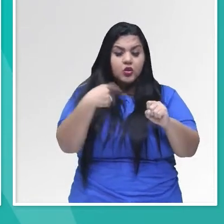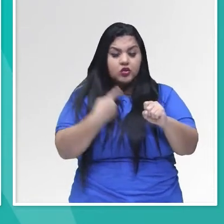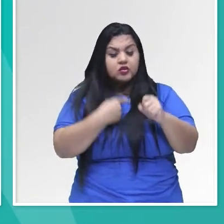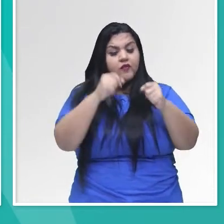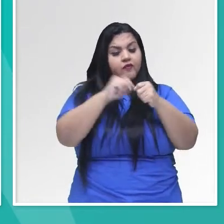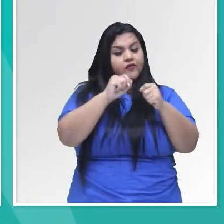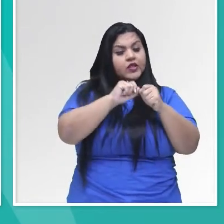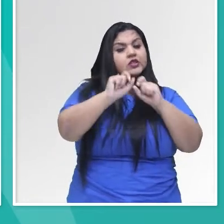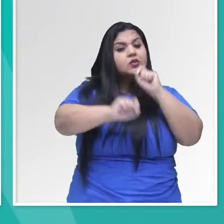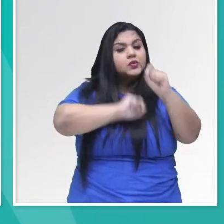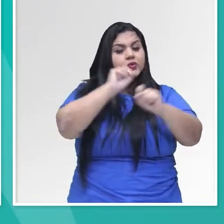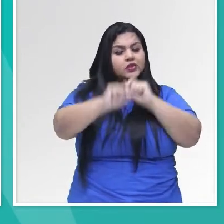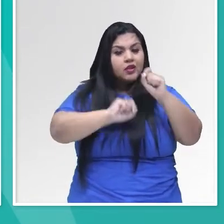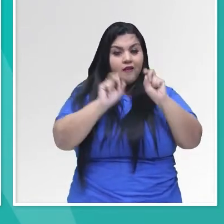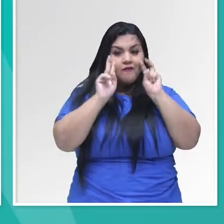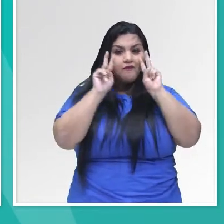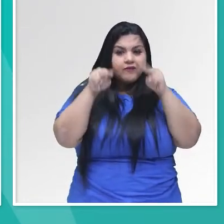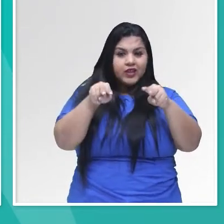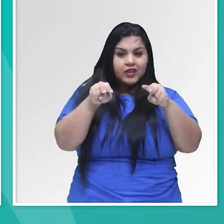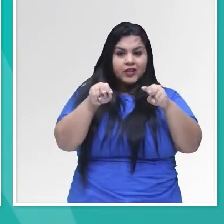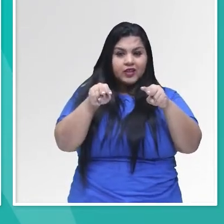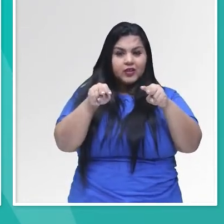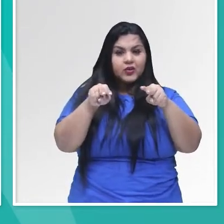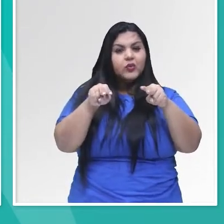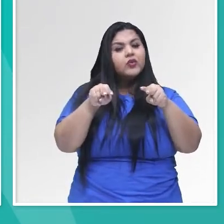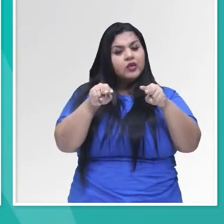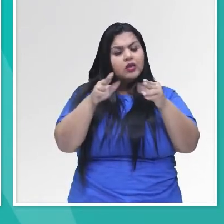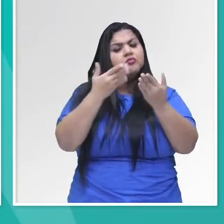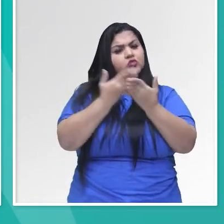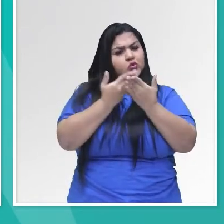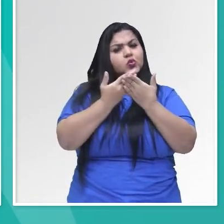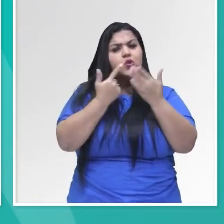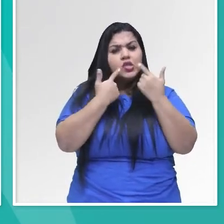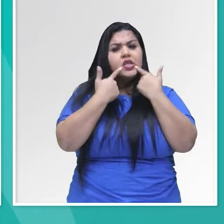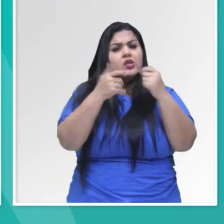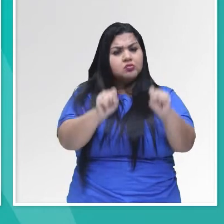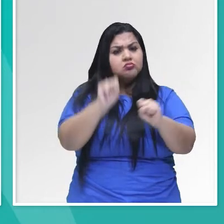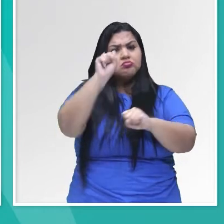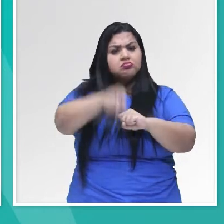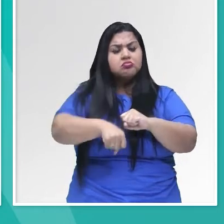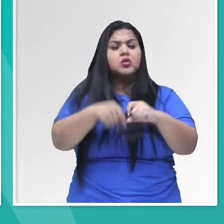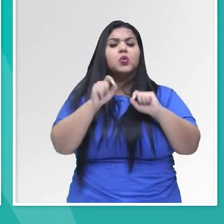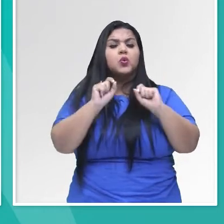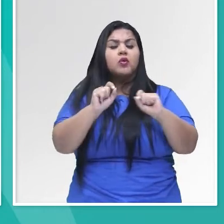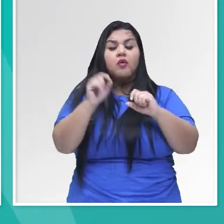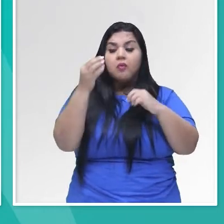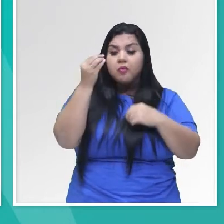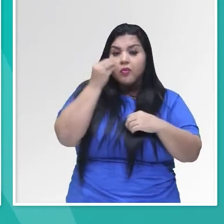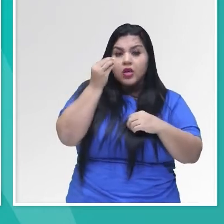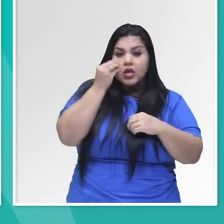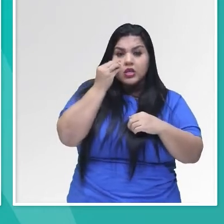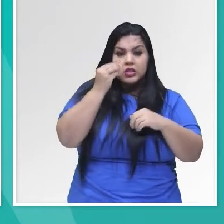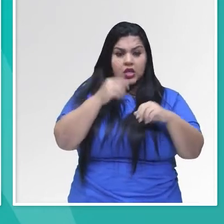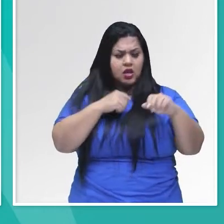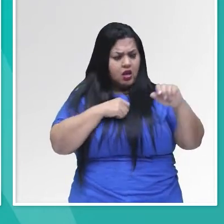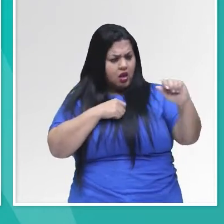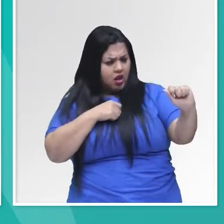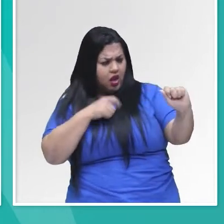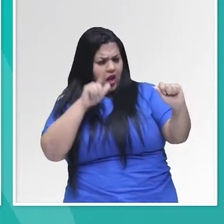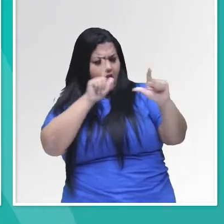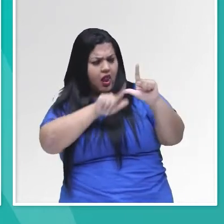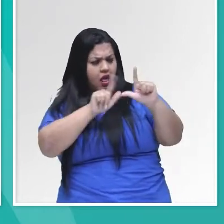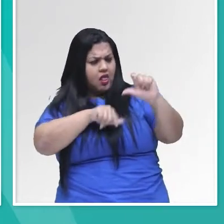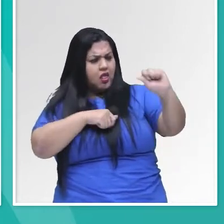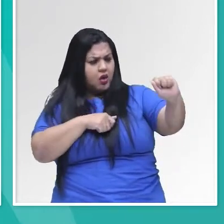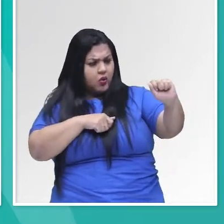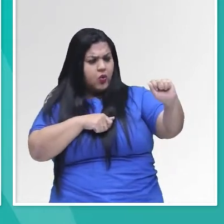fazemos o que nós estamos vendo aí. Isso são estudos linguísticos. É quando você observa a letra A e percebe que tem